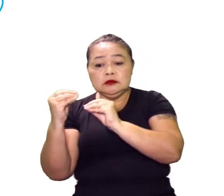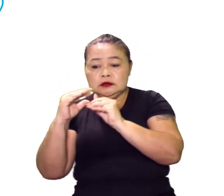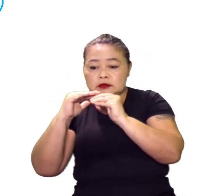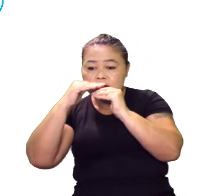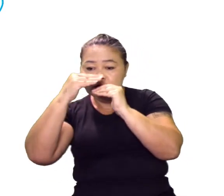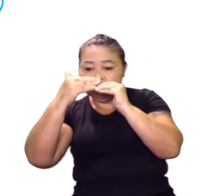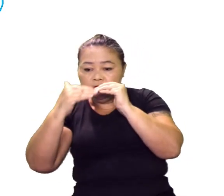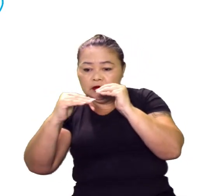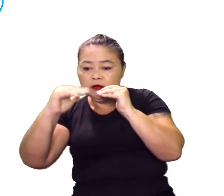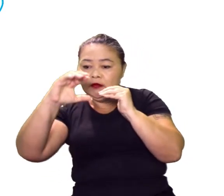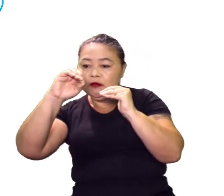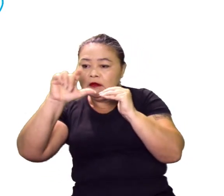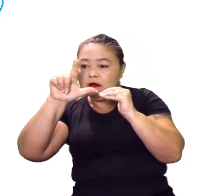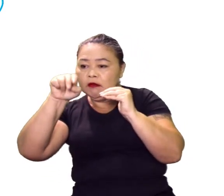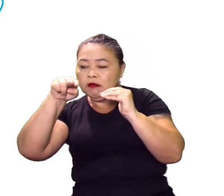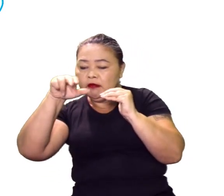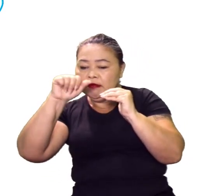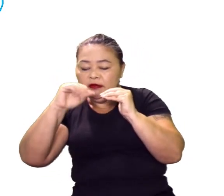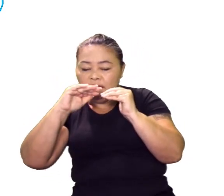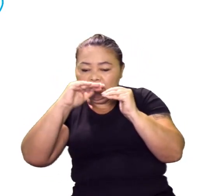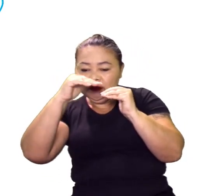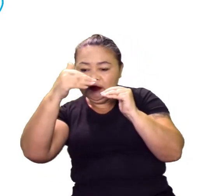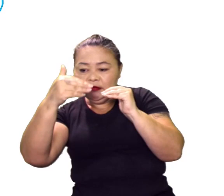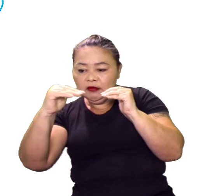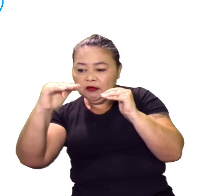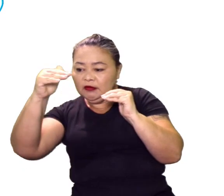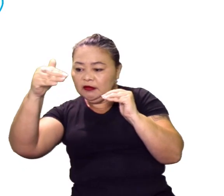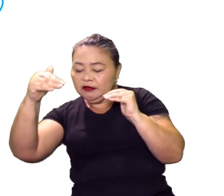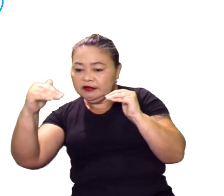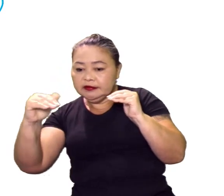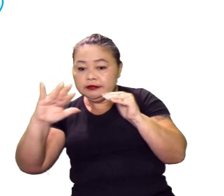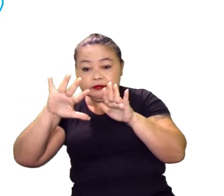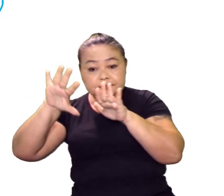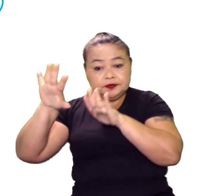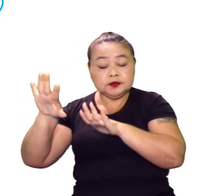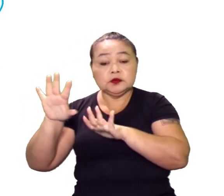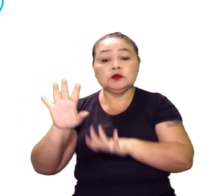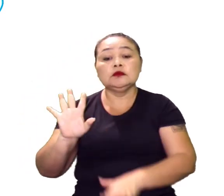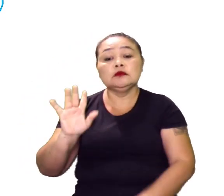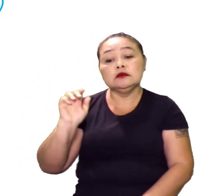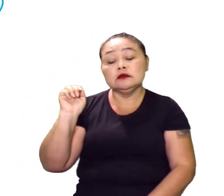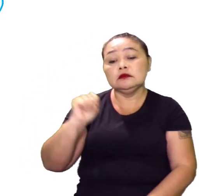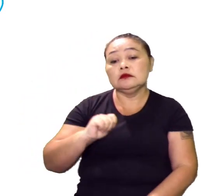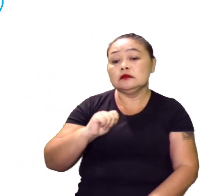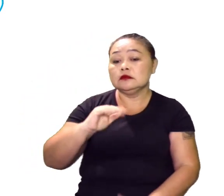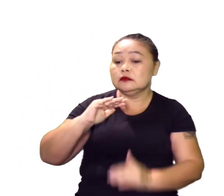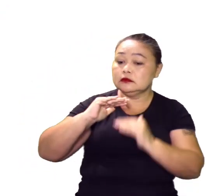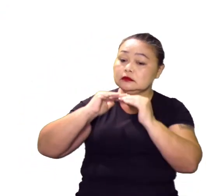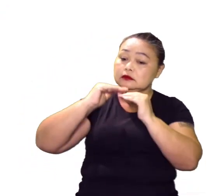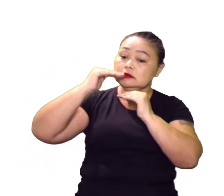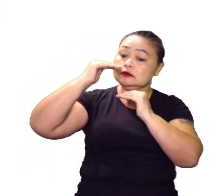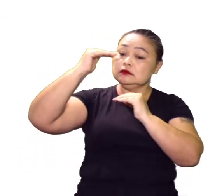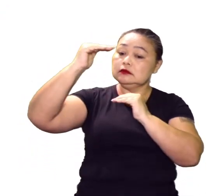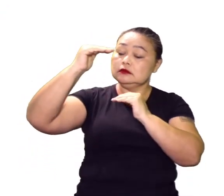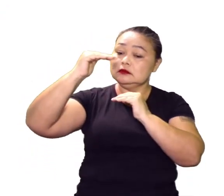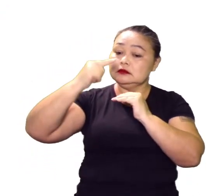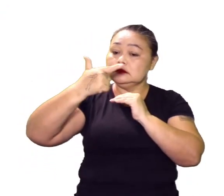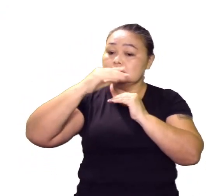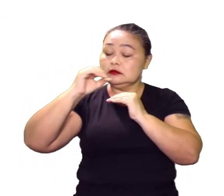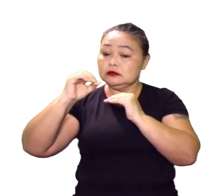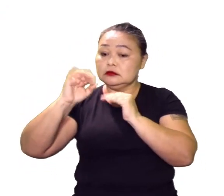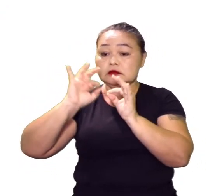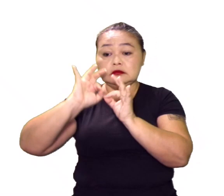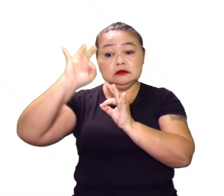colinas dissecadas, morros e alinhamentos serranos isolados, podendo chegar a uma amplitude de até